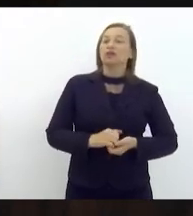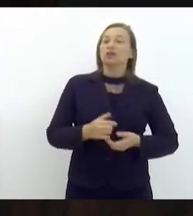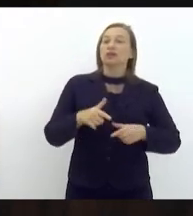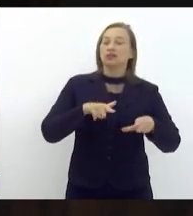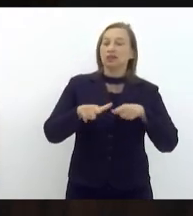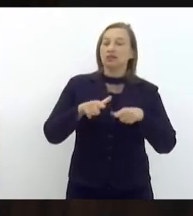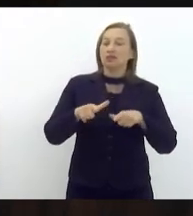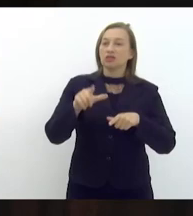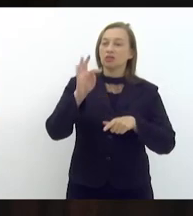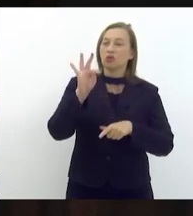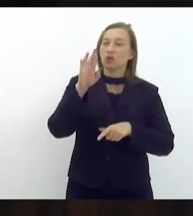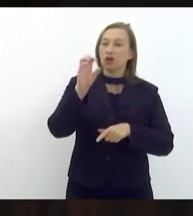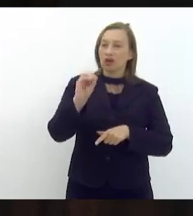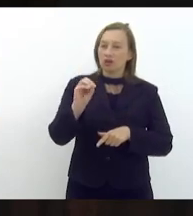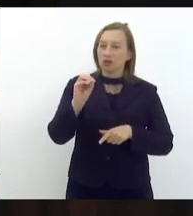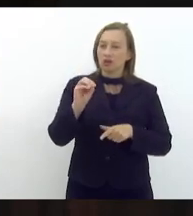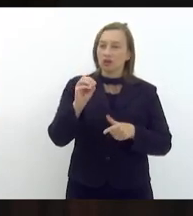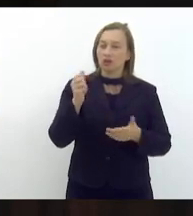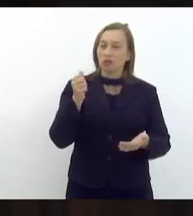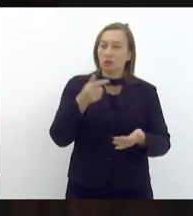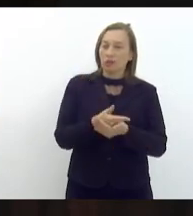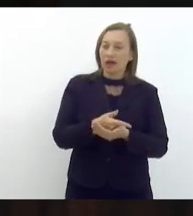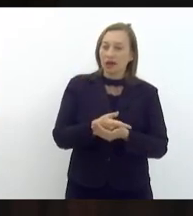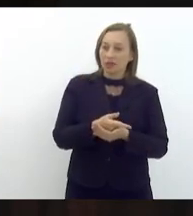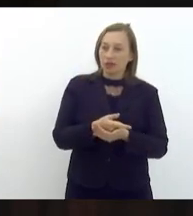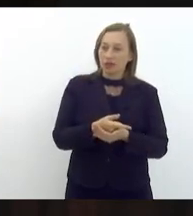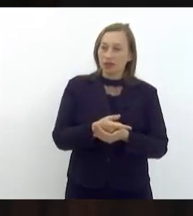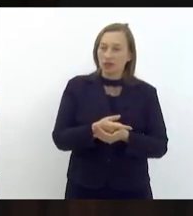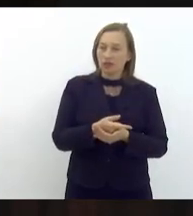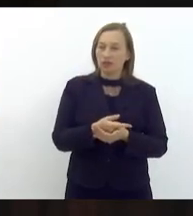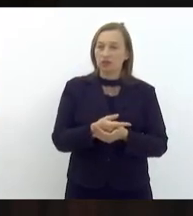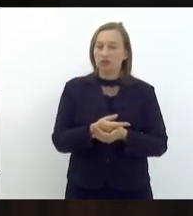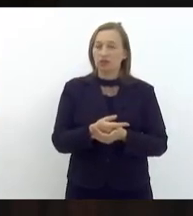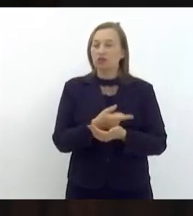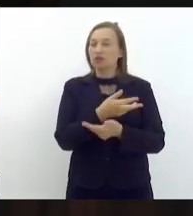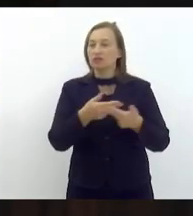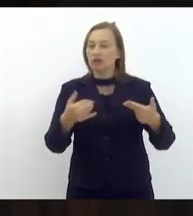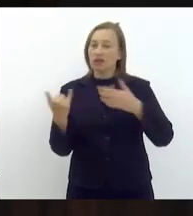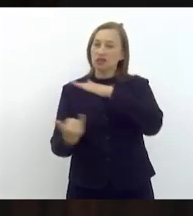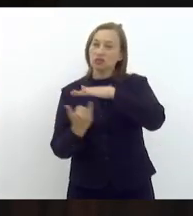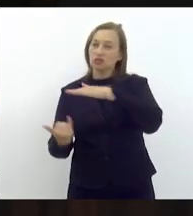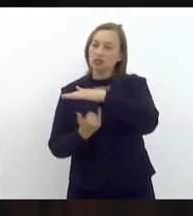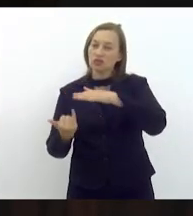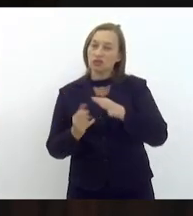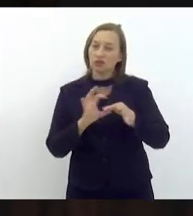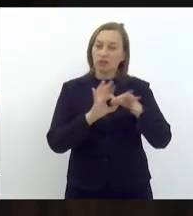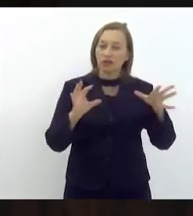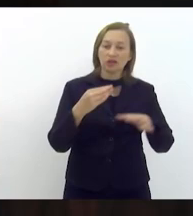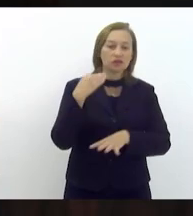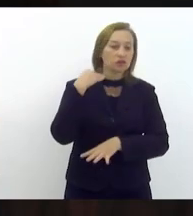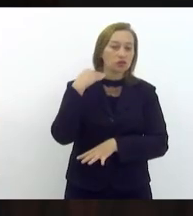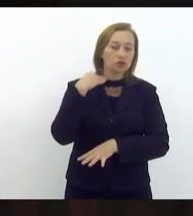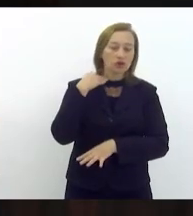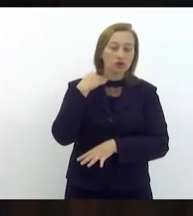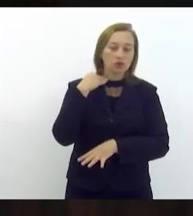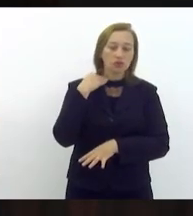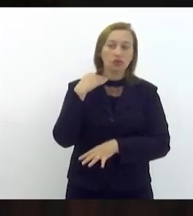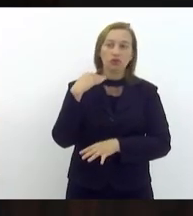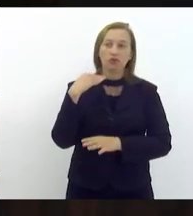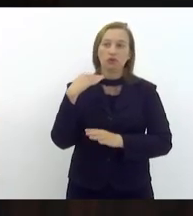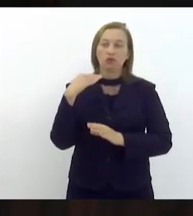com pagamento exclusivo de instituições financeiras e demais instituições autorizadas pelo Banco Central do Brasil